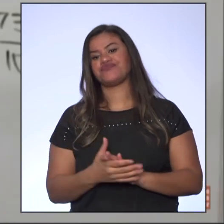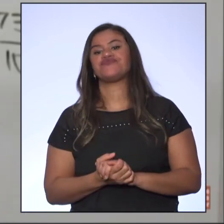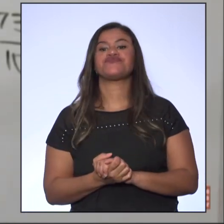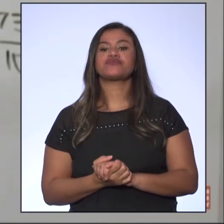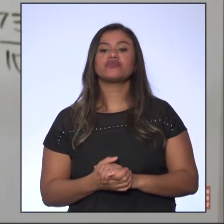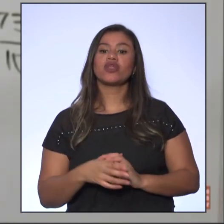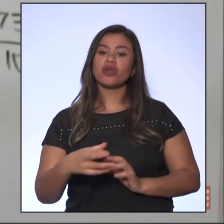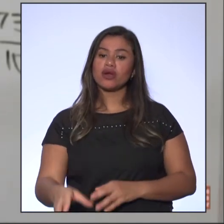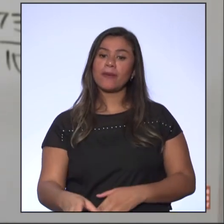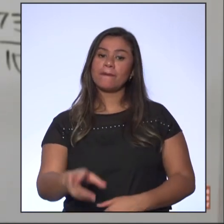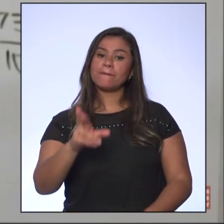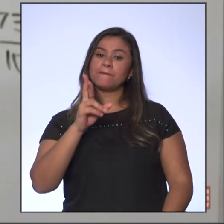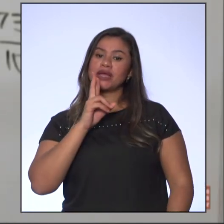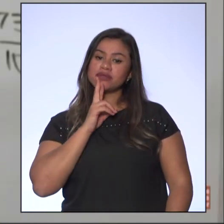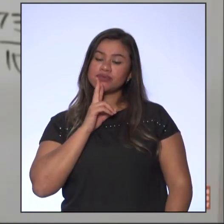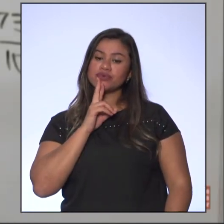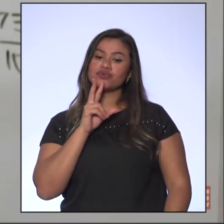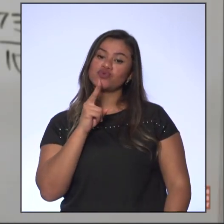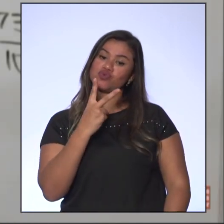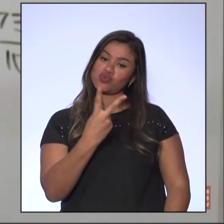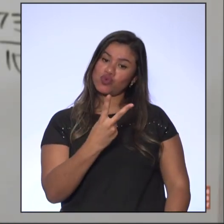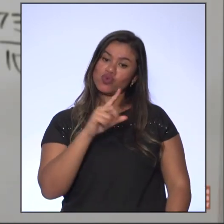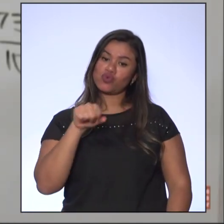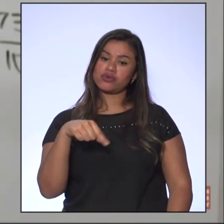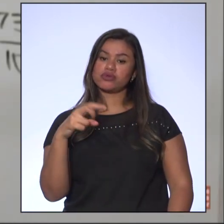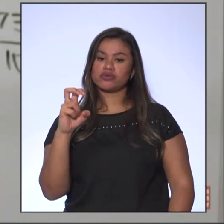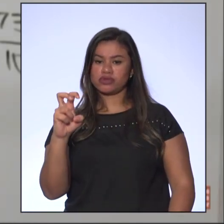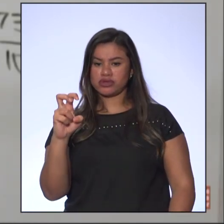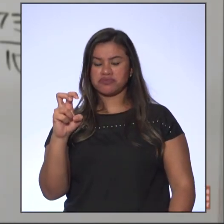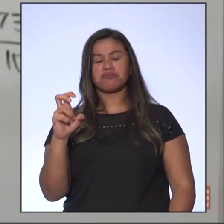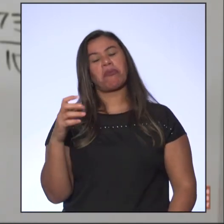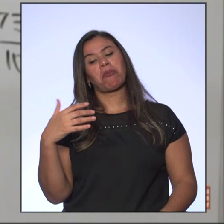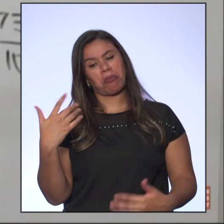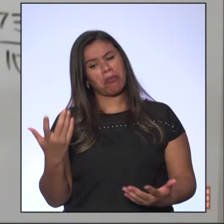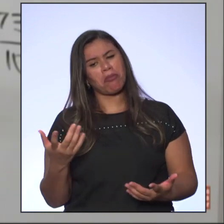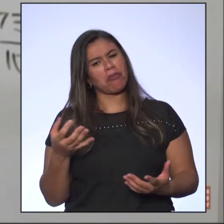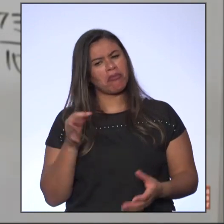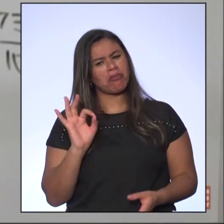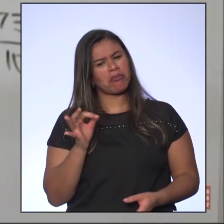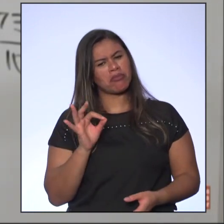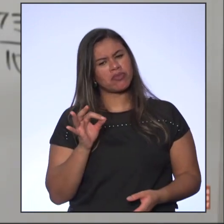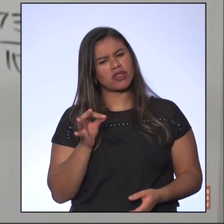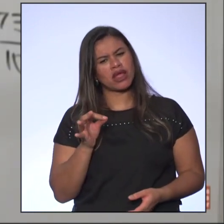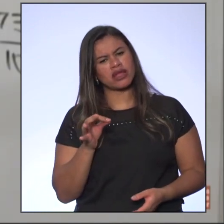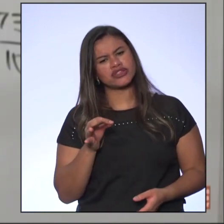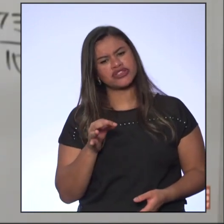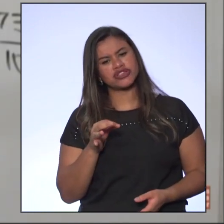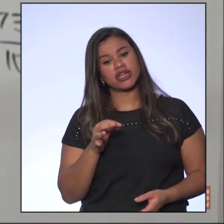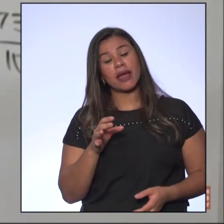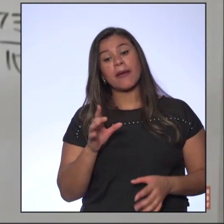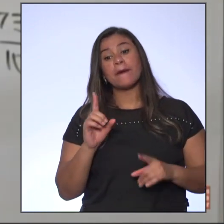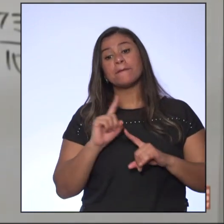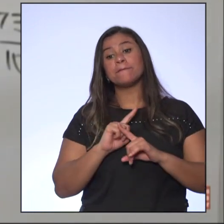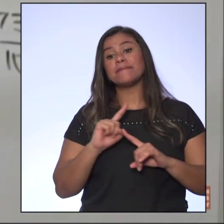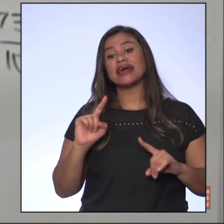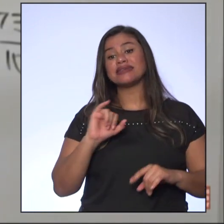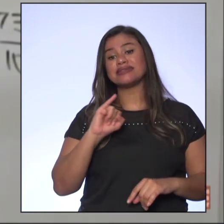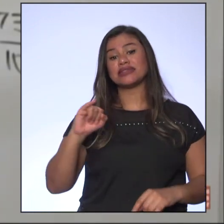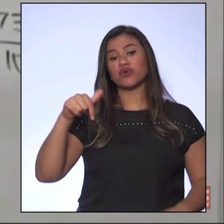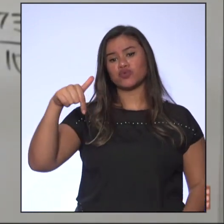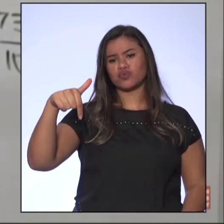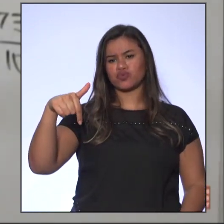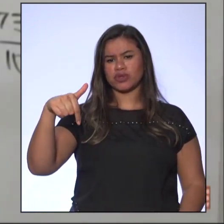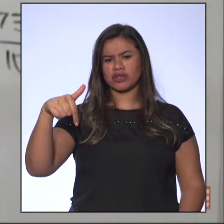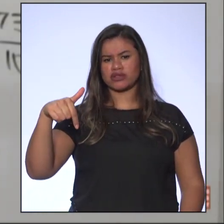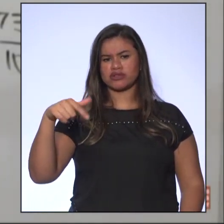aqui é o 2, o 5. É quem mais aparece. Legal. Mas se eu colocar o 7 bem aqui, aí você vai levantar a